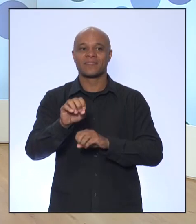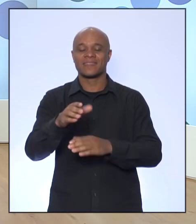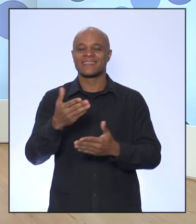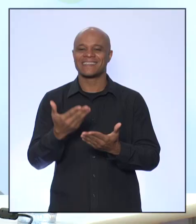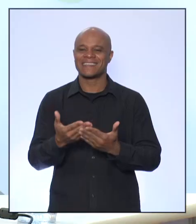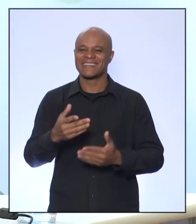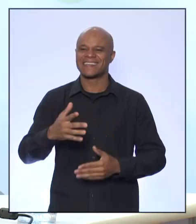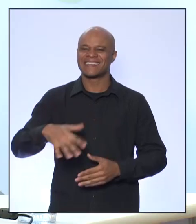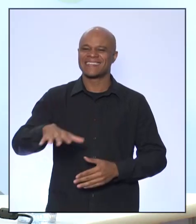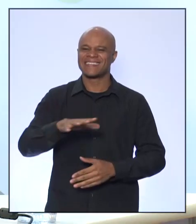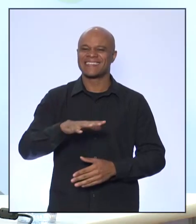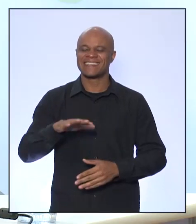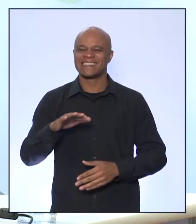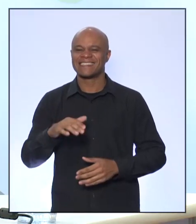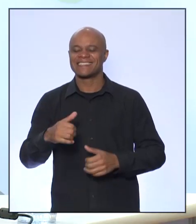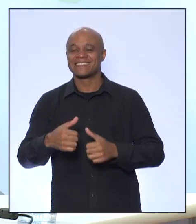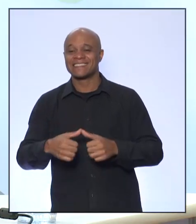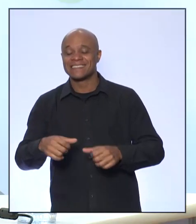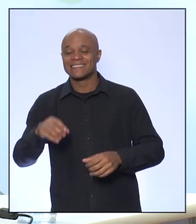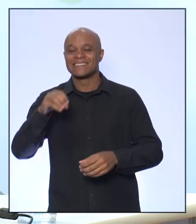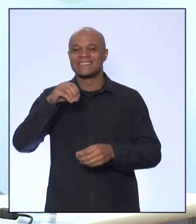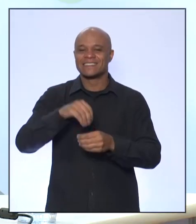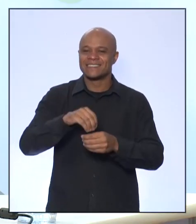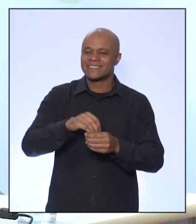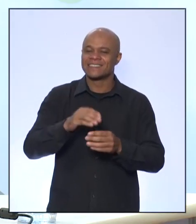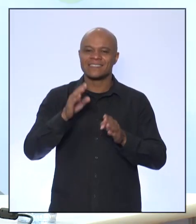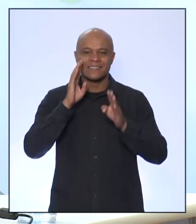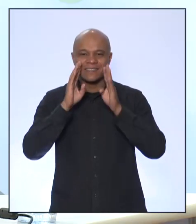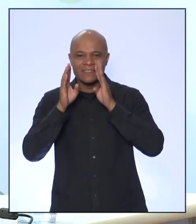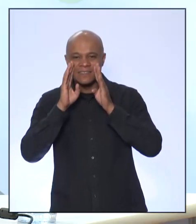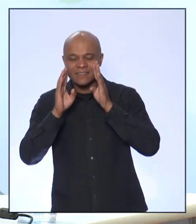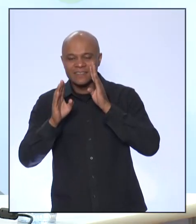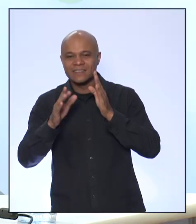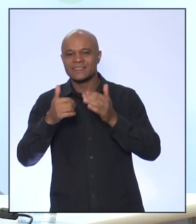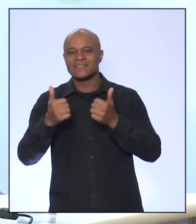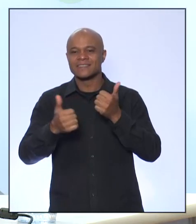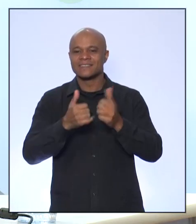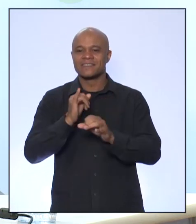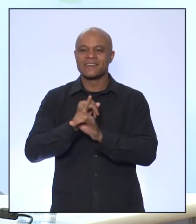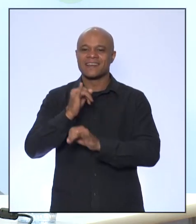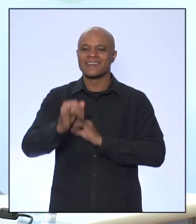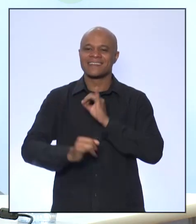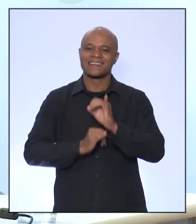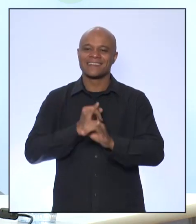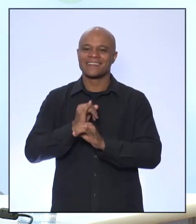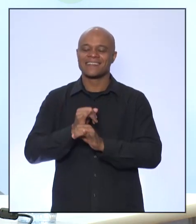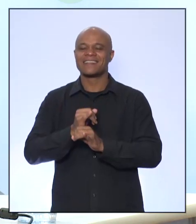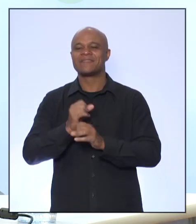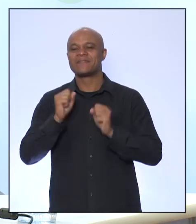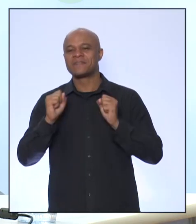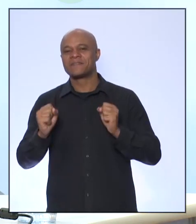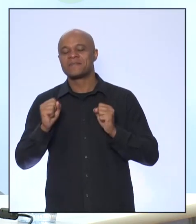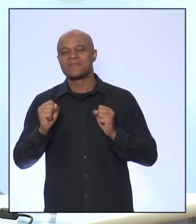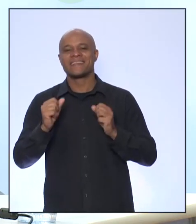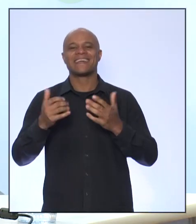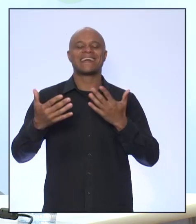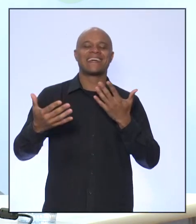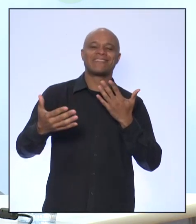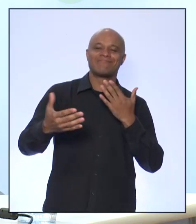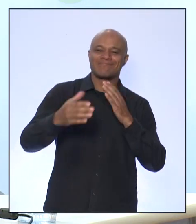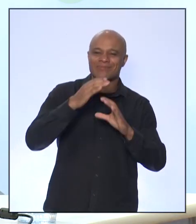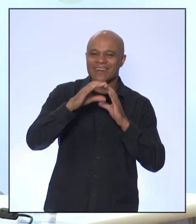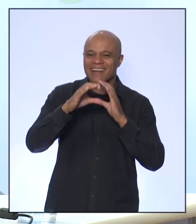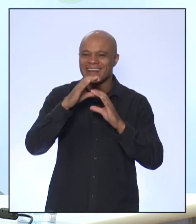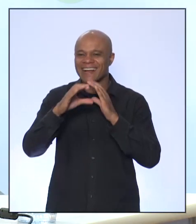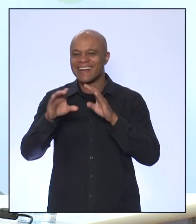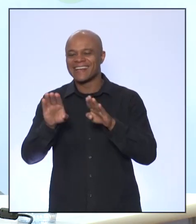Nós estamos aqui presentes no aplicativo, no Facebook, em todas as redes sociais para a nossa interação. Hoje a nossa